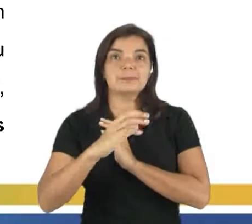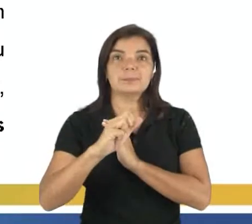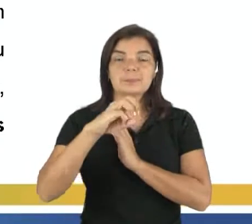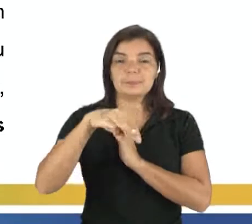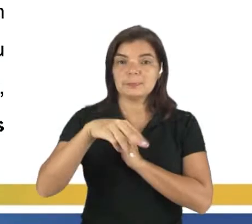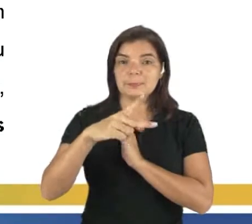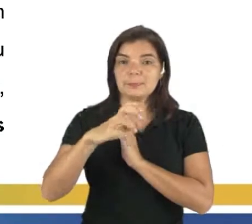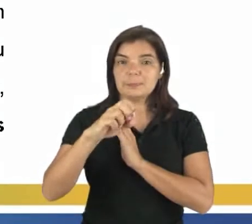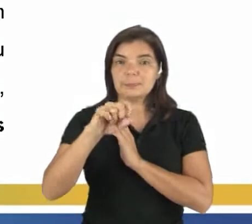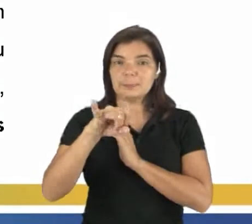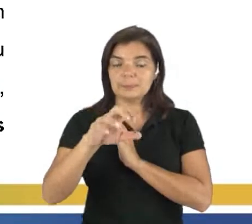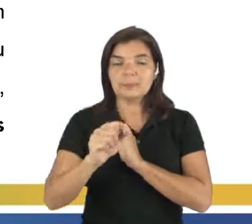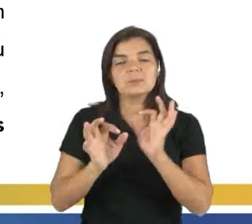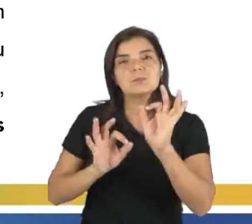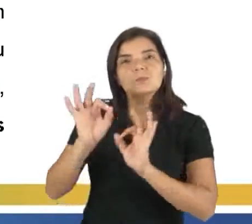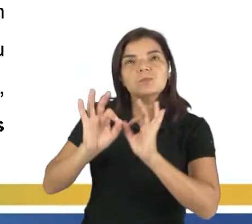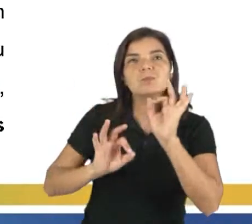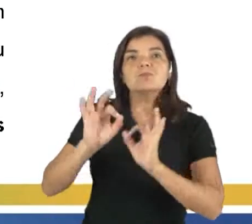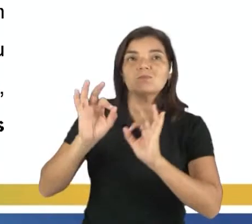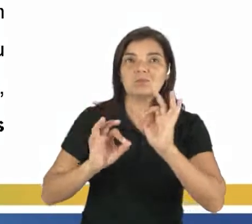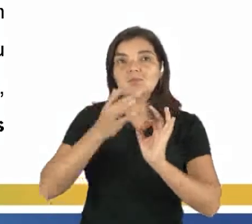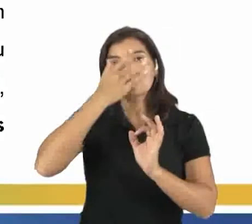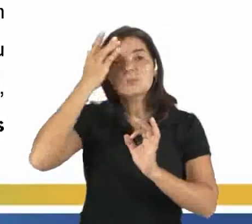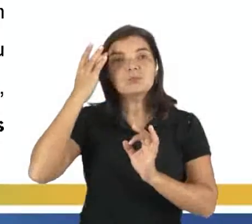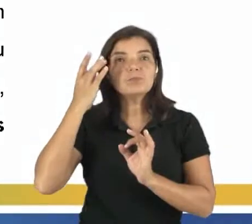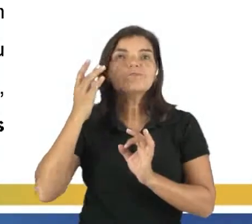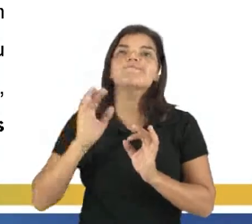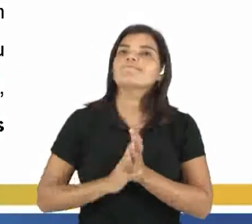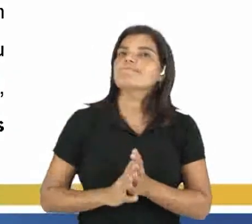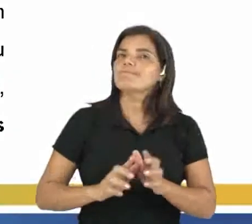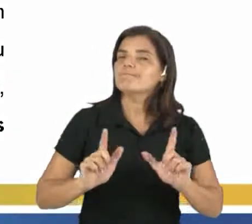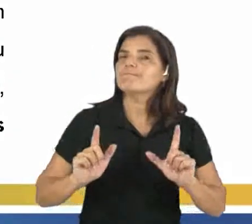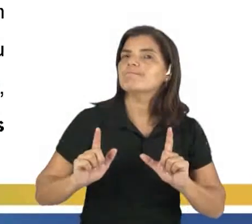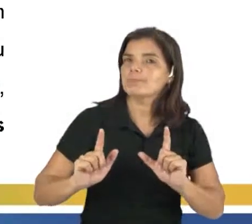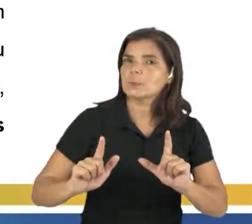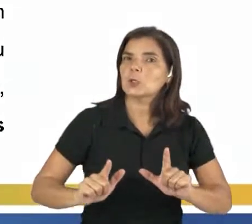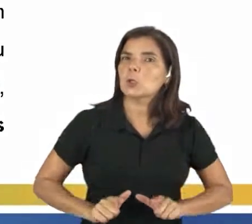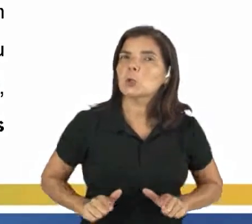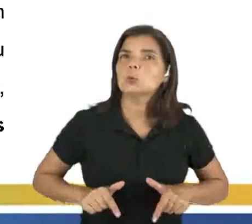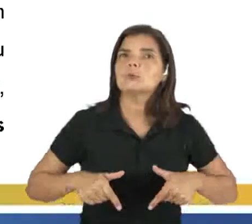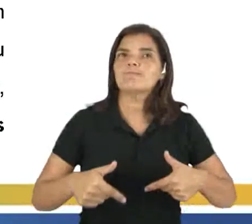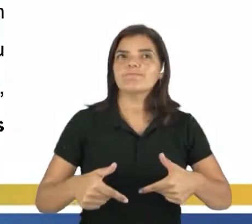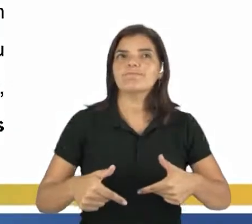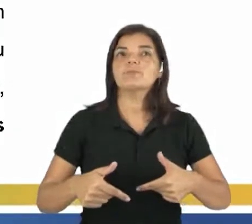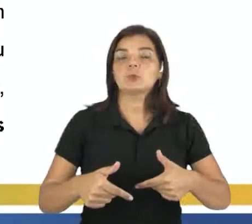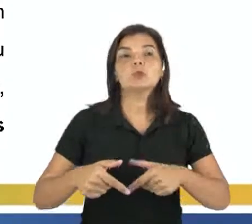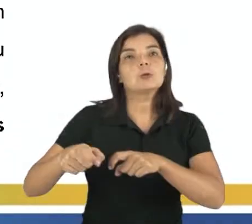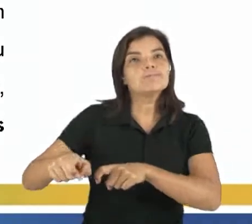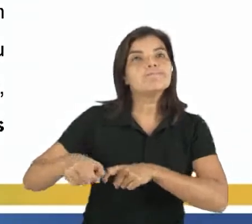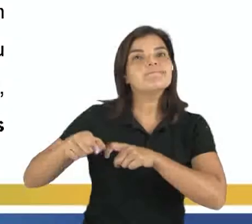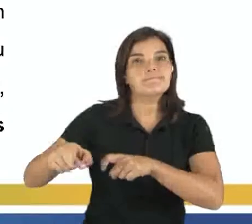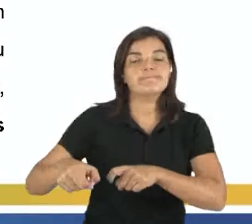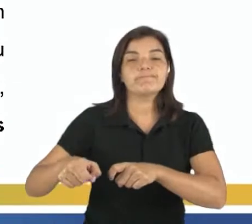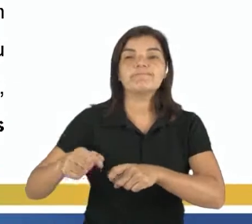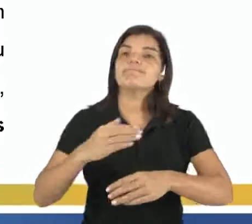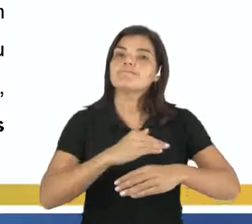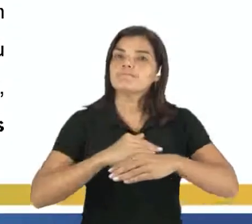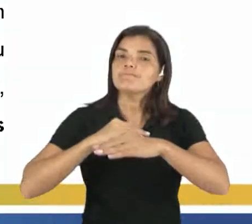uma organização internacional de camponeses que levantava a bandeira de reforma agrária, da